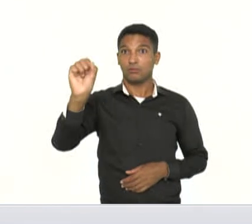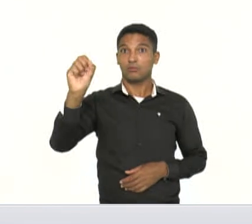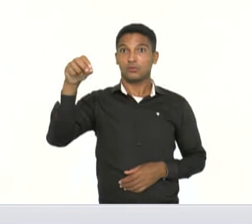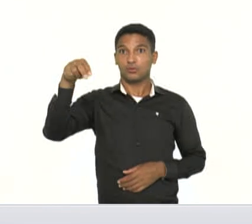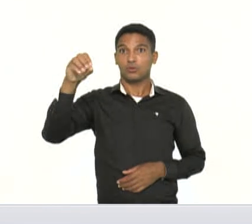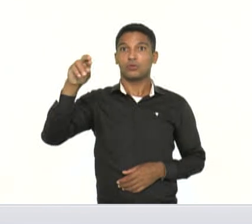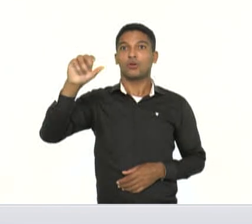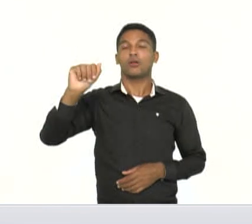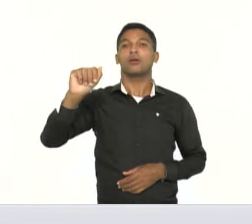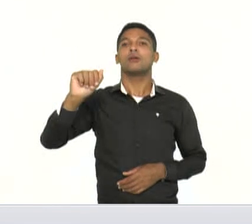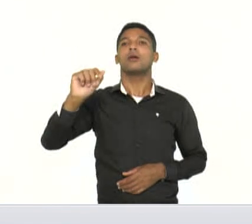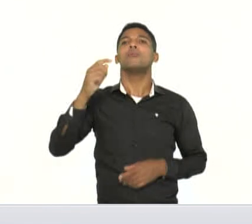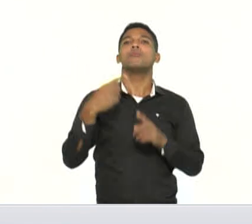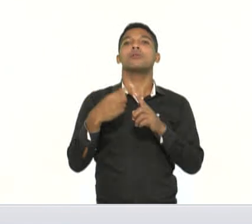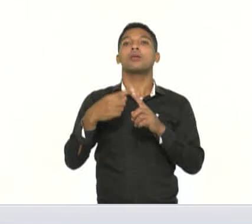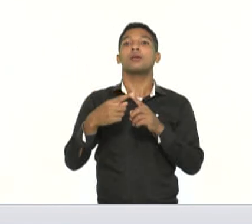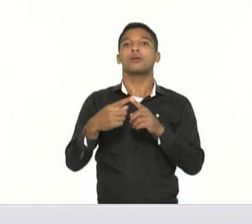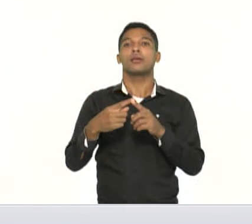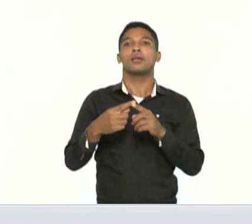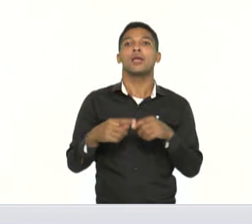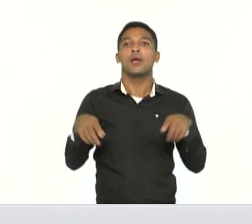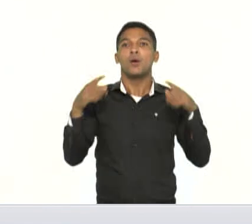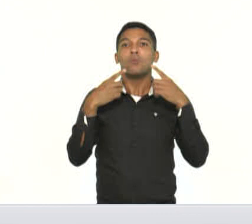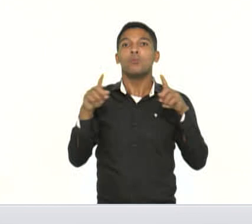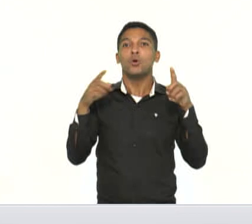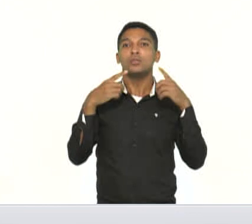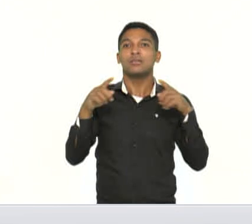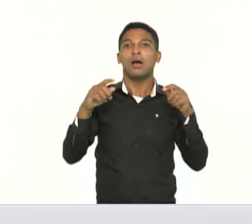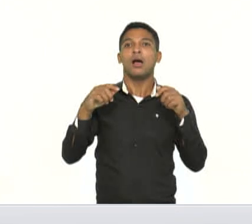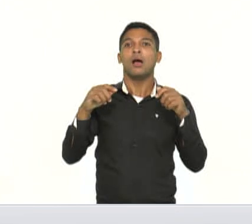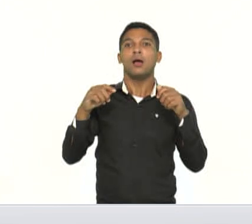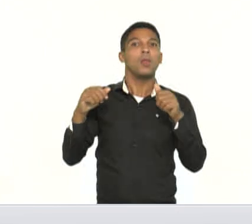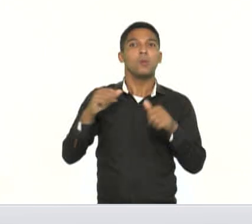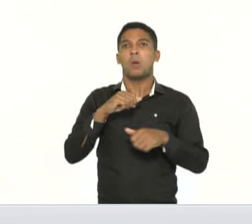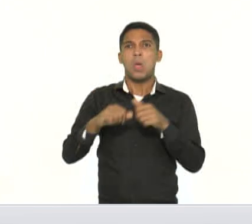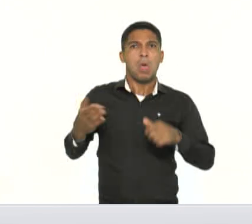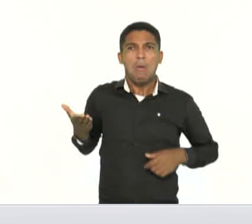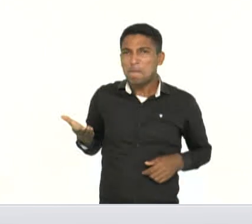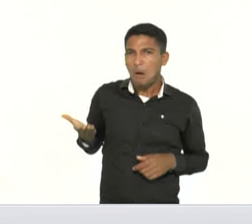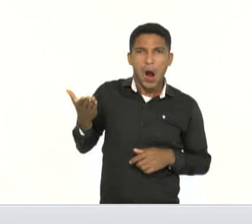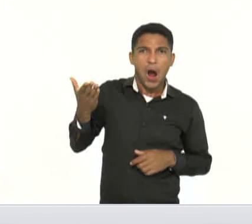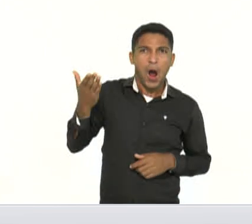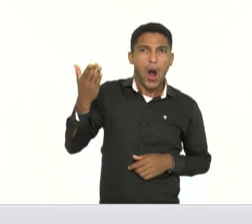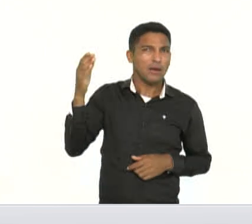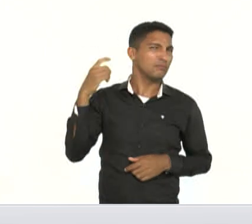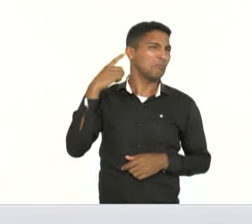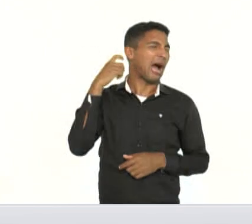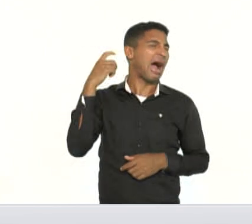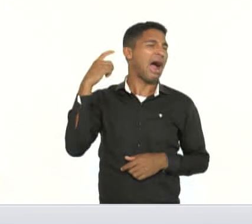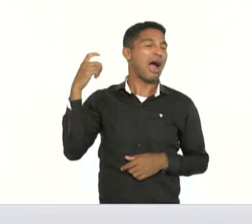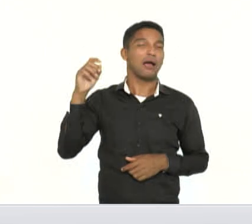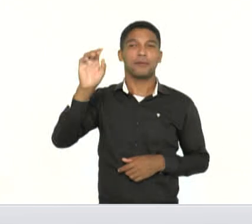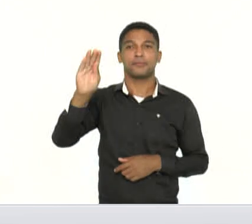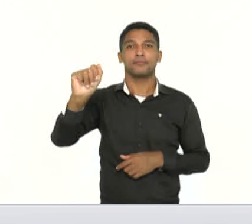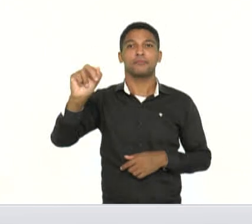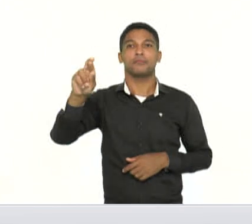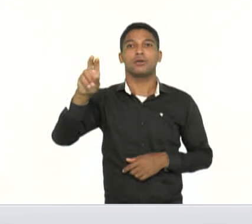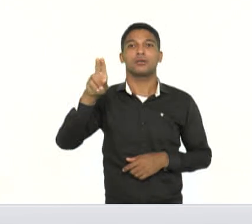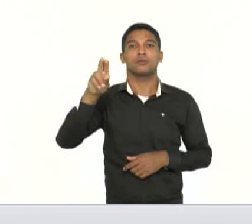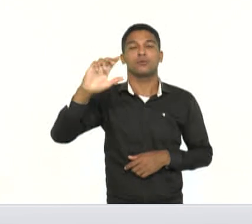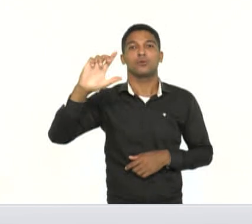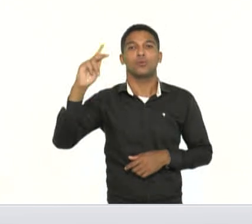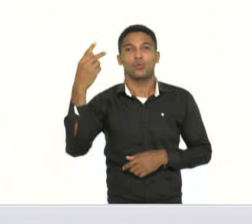de poluição ainda é pouco discutido e muitas vezes não damos conta do seu real